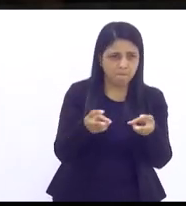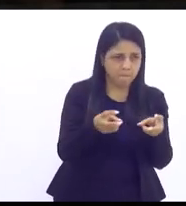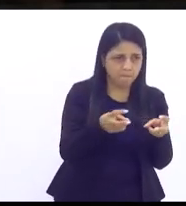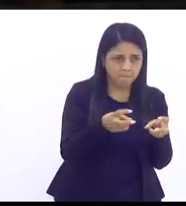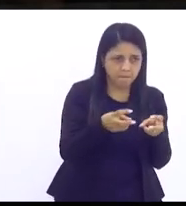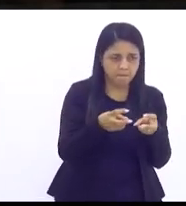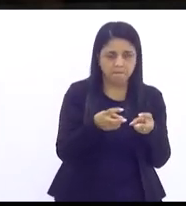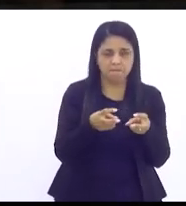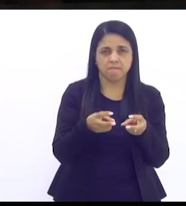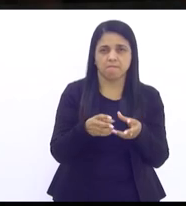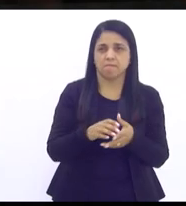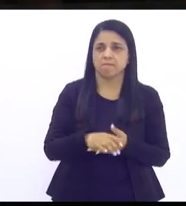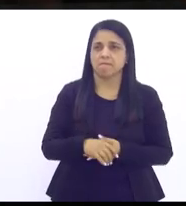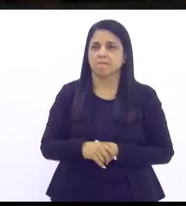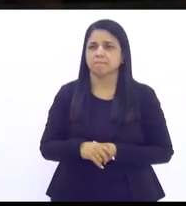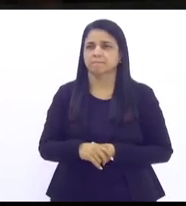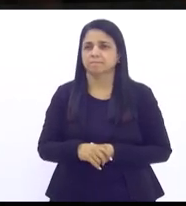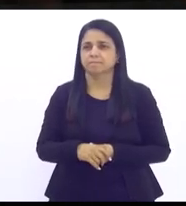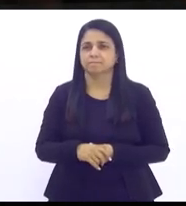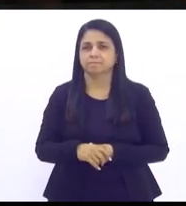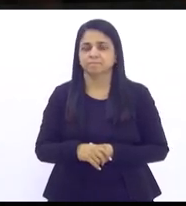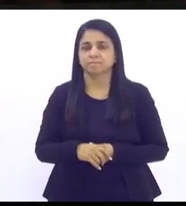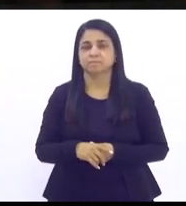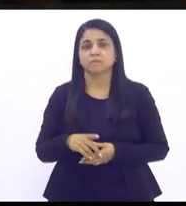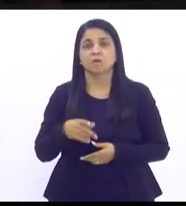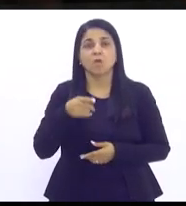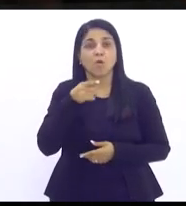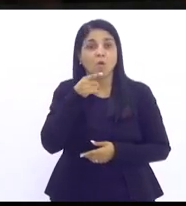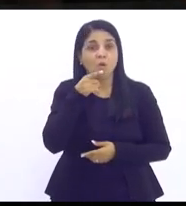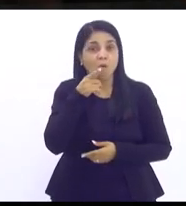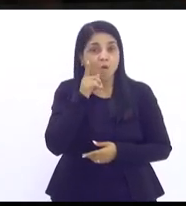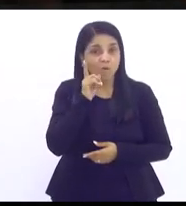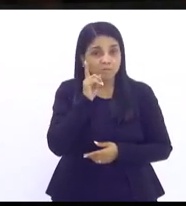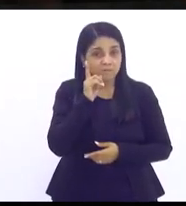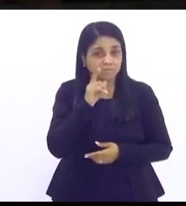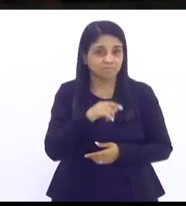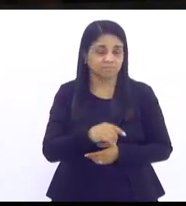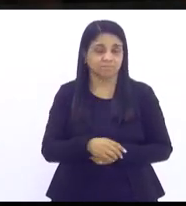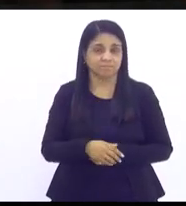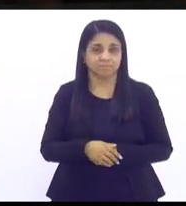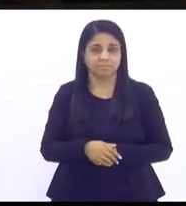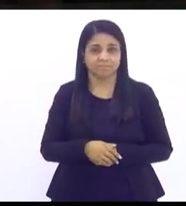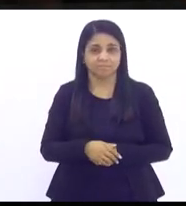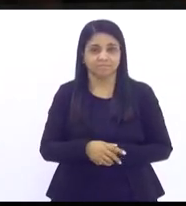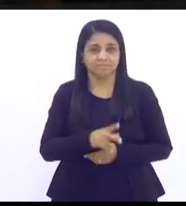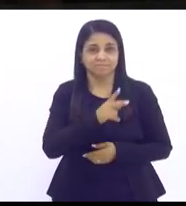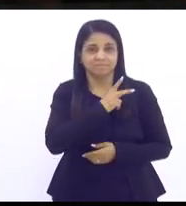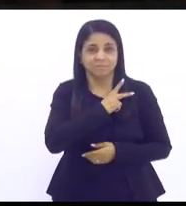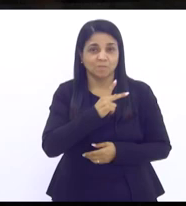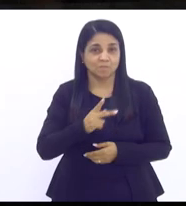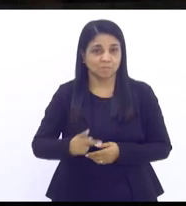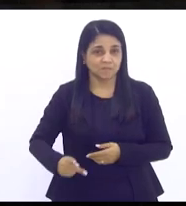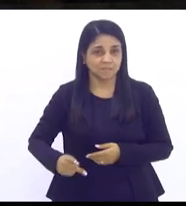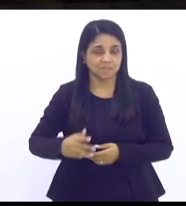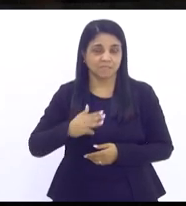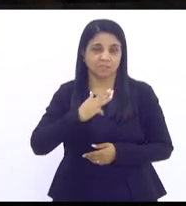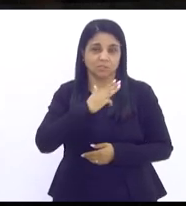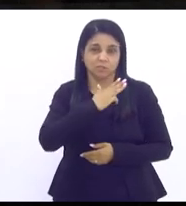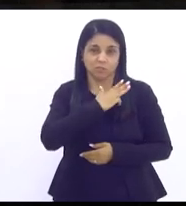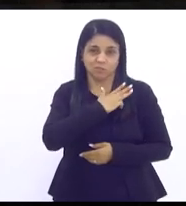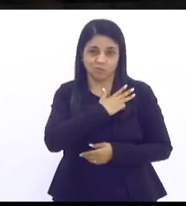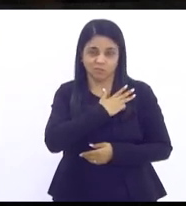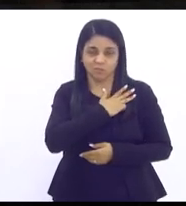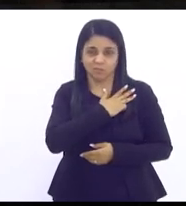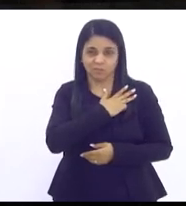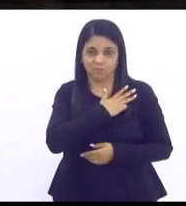deputado Dionísio Lins, que no dia de ontem, o presidente da República